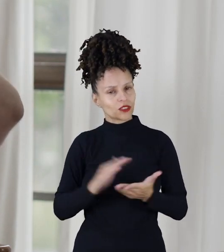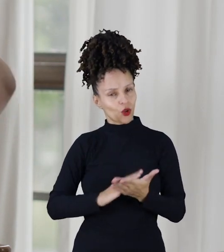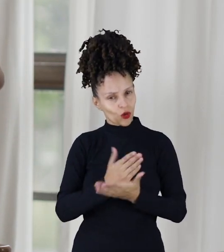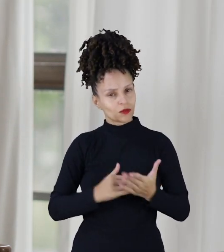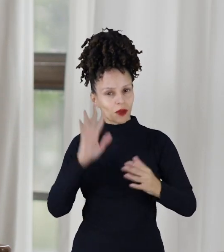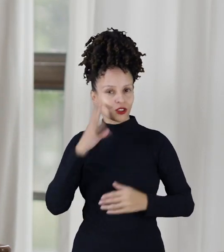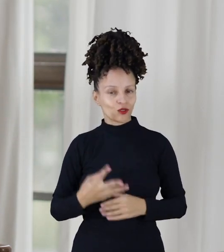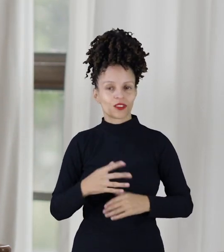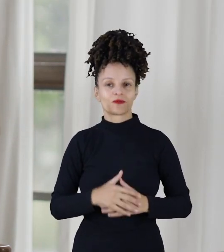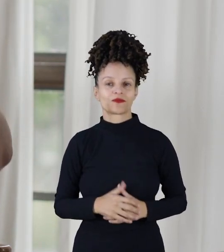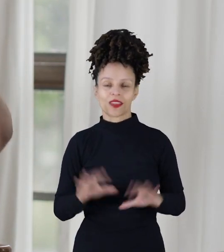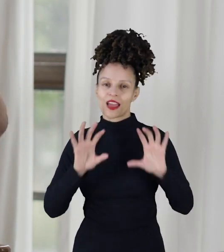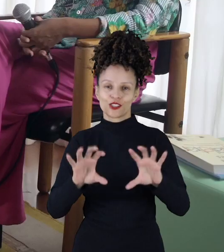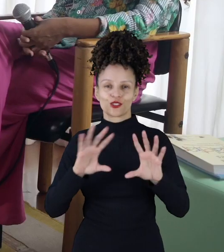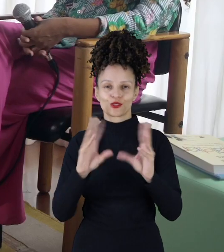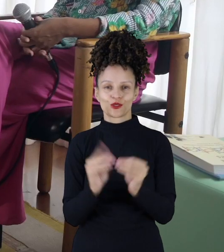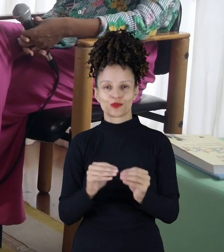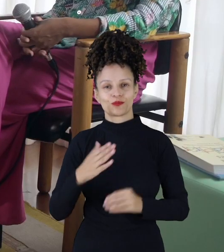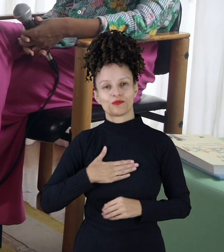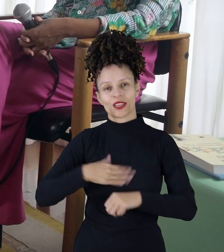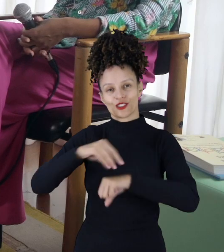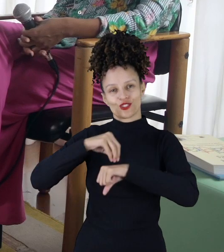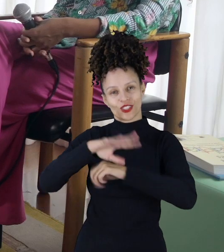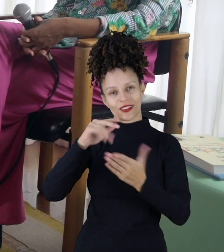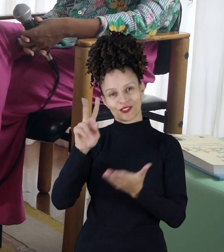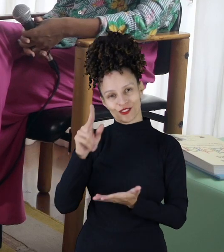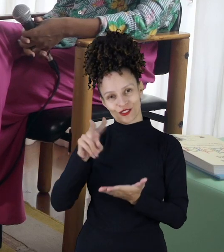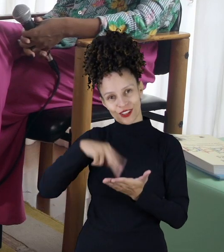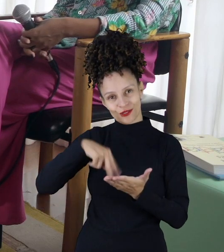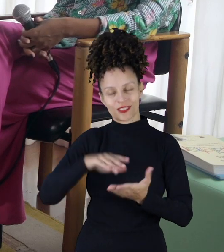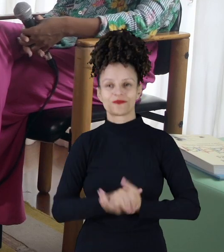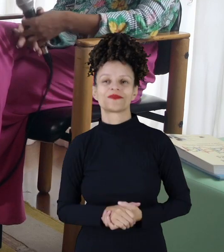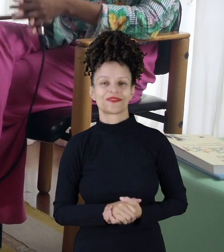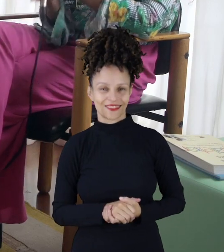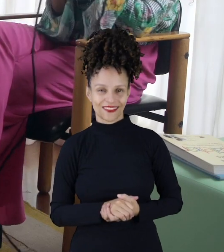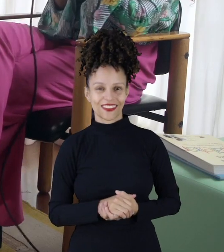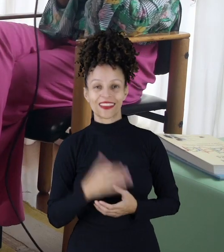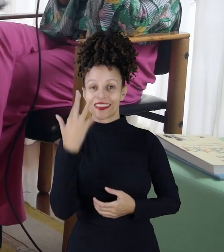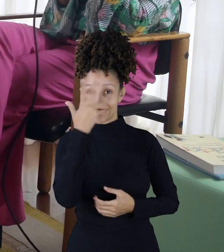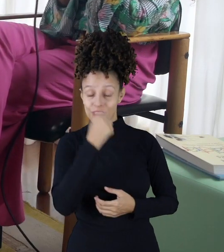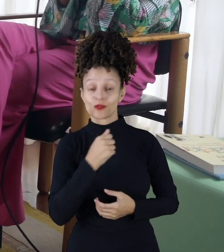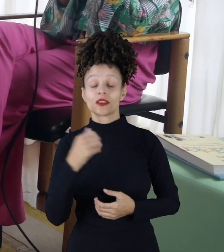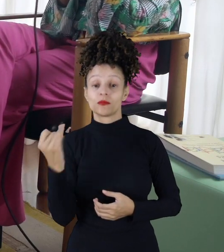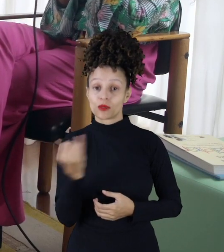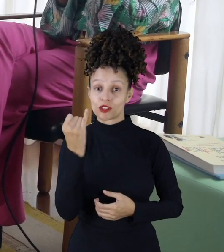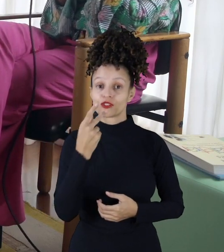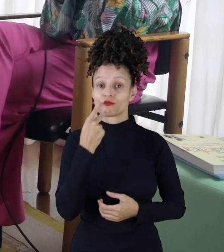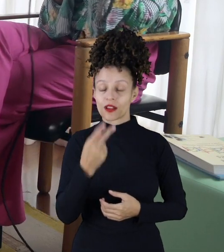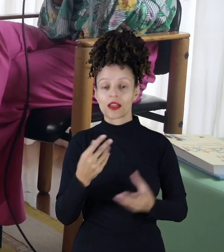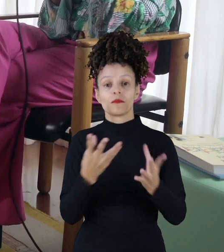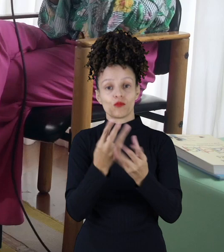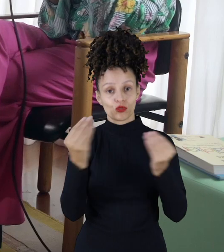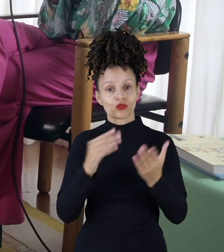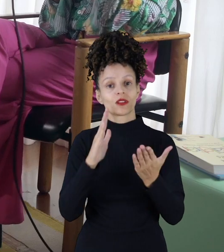se mexe tanto com a gente é que tem alguma coisa aí para resolver. E é isso. Então essas são as minhas diquinhas de leitura. Ai, que lindas. E